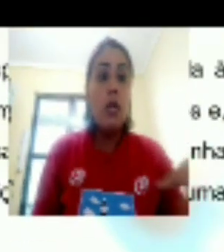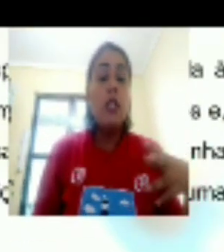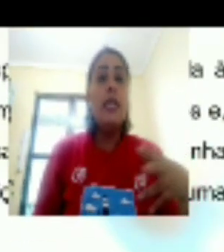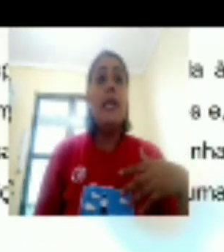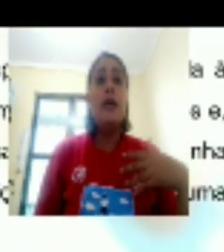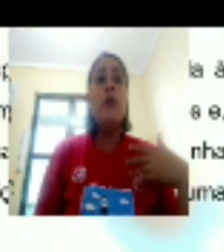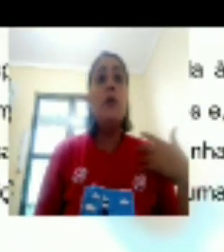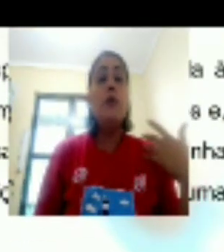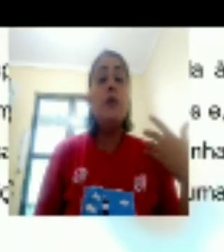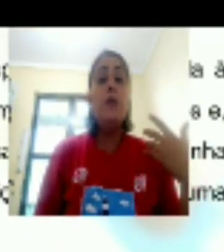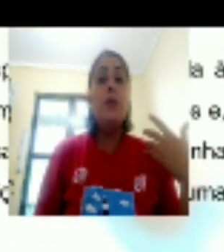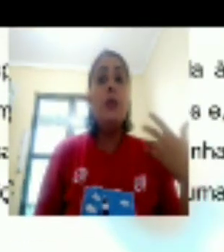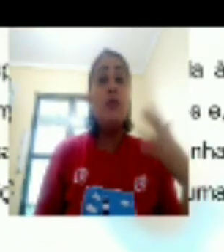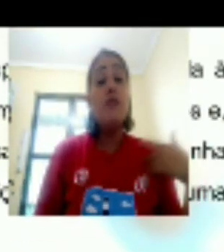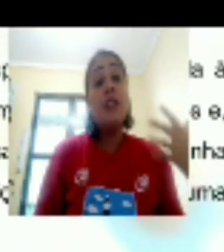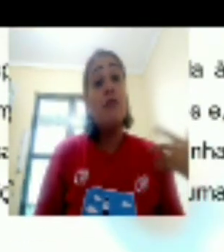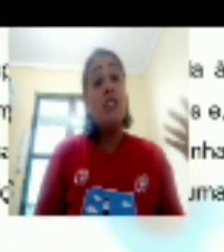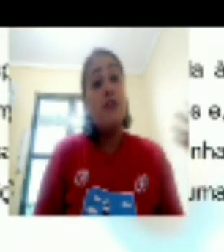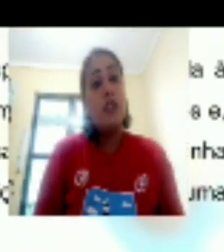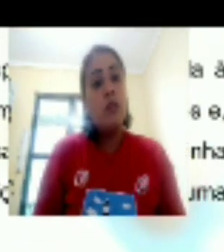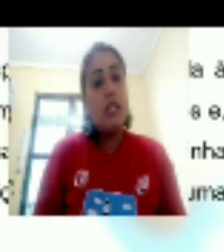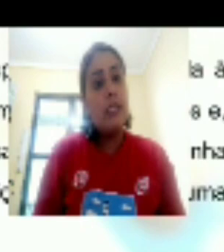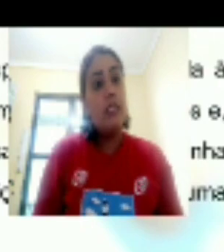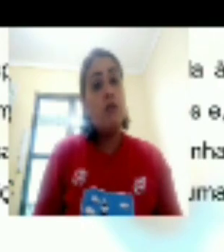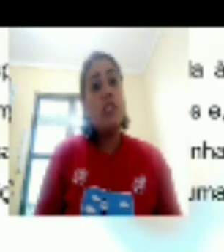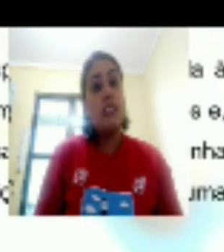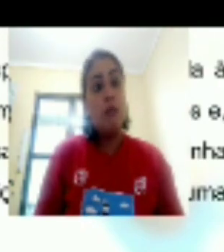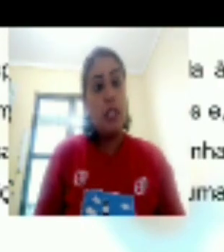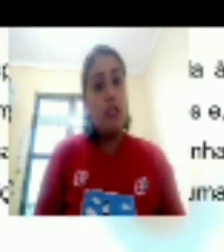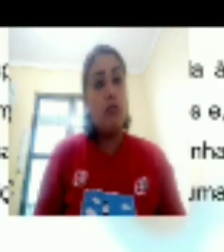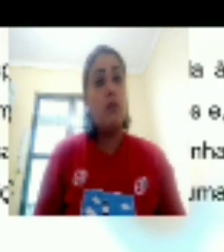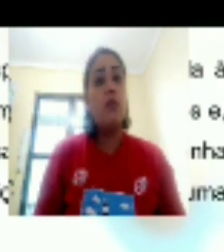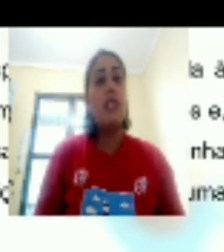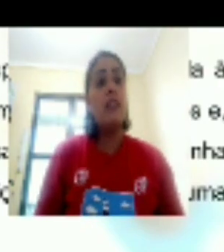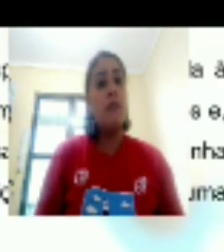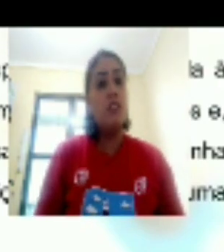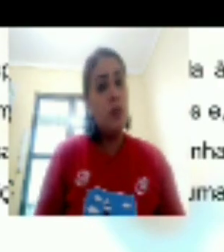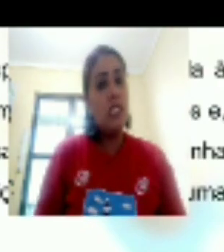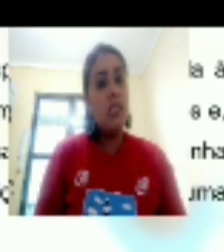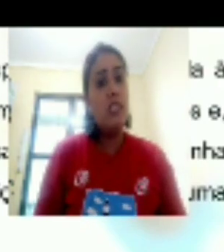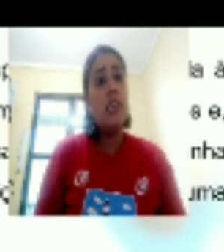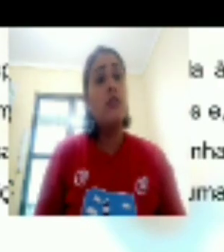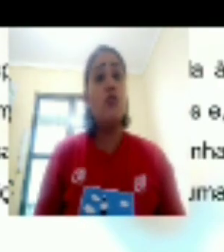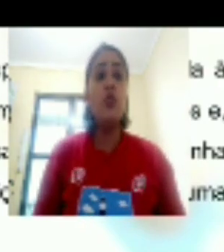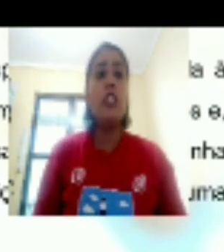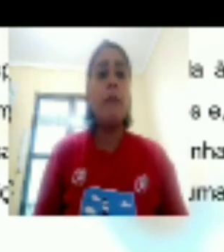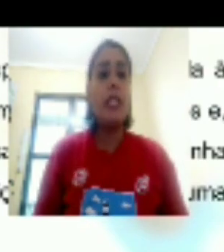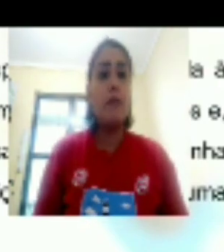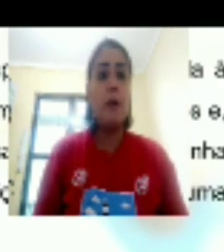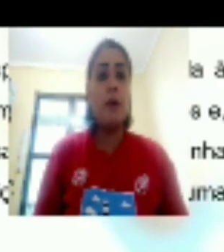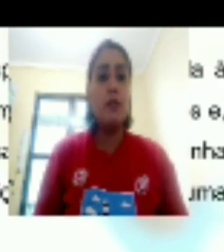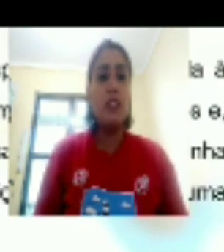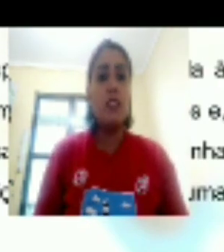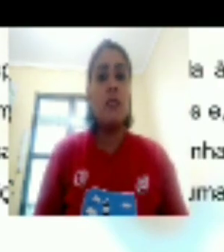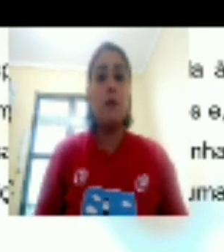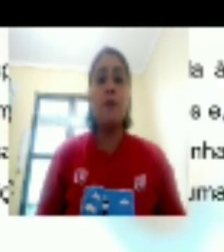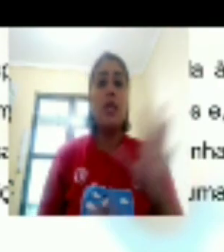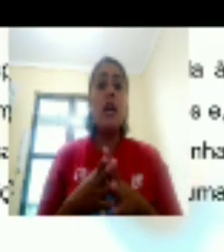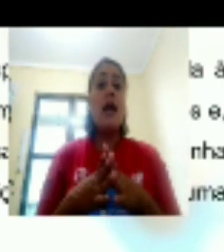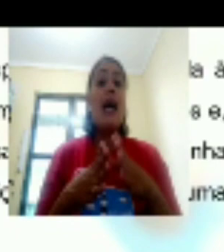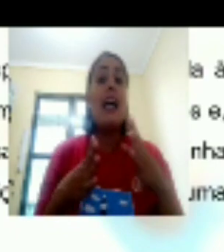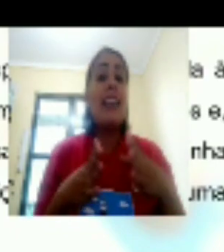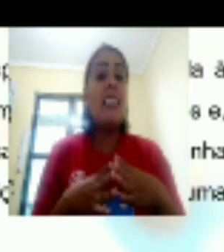morreram, não tiveram dificuldade de um tratamento, de um cuidado mais especializado, justamente por conta